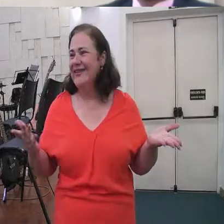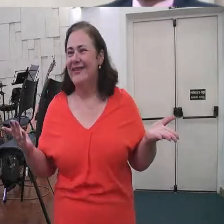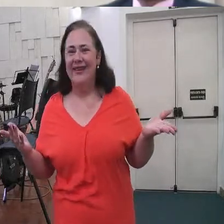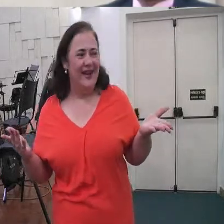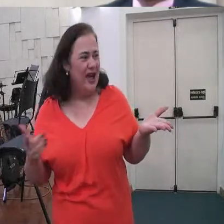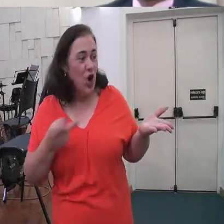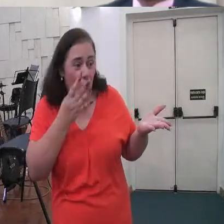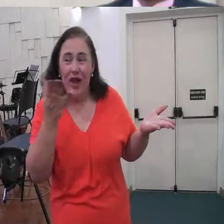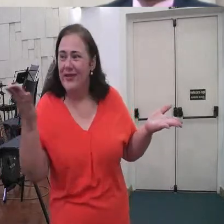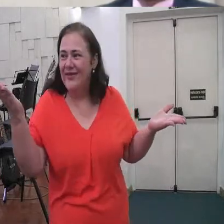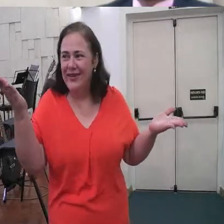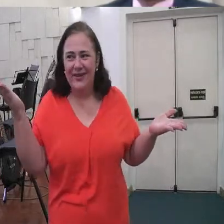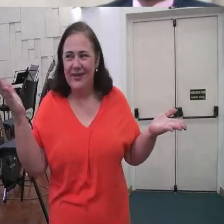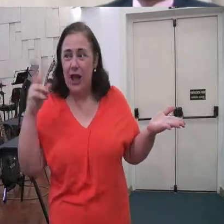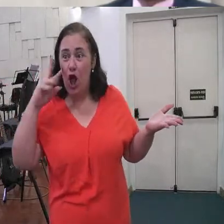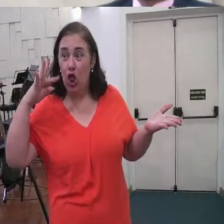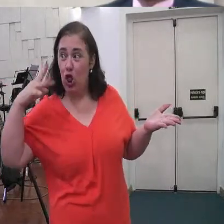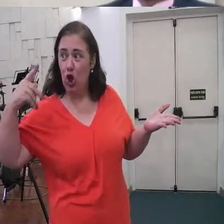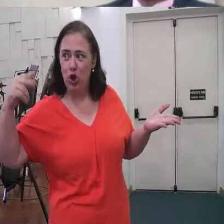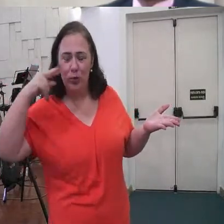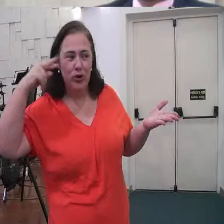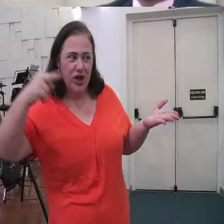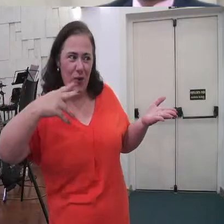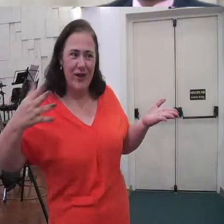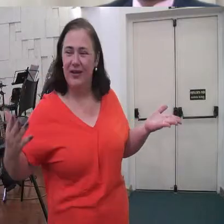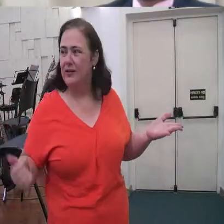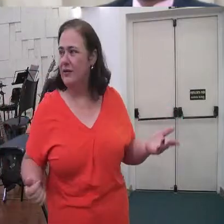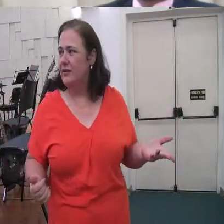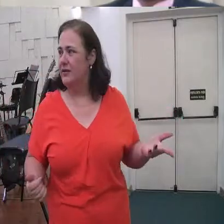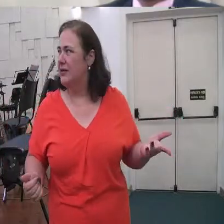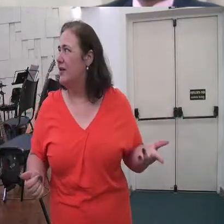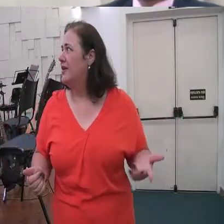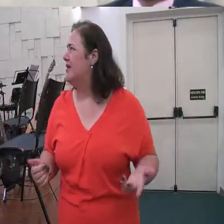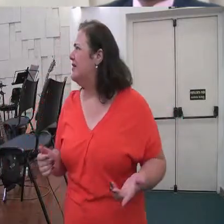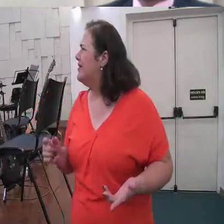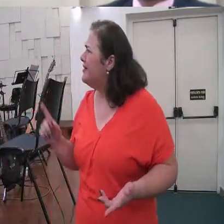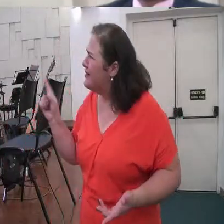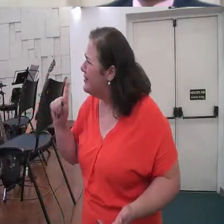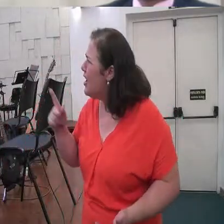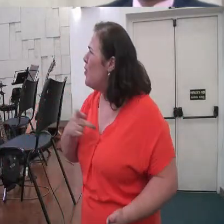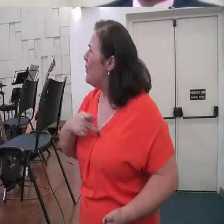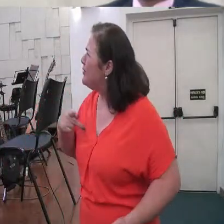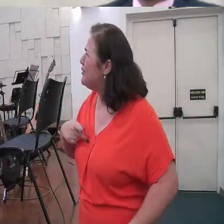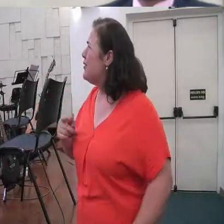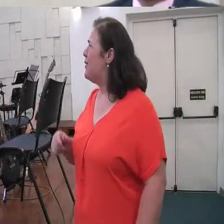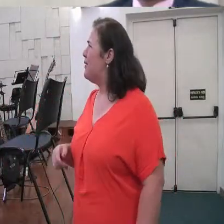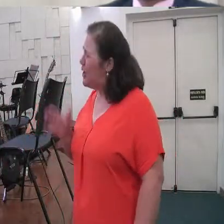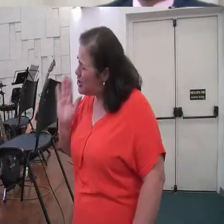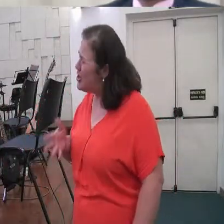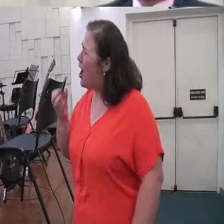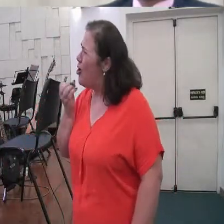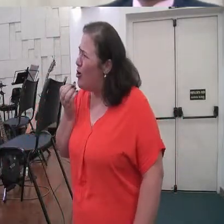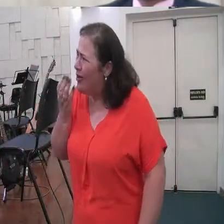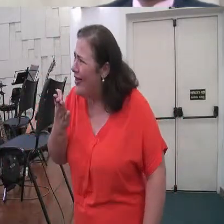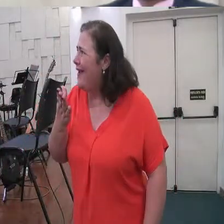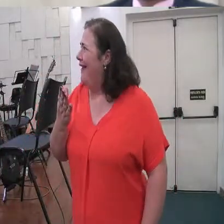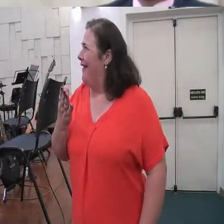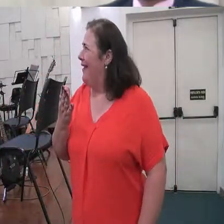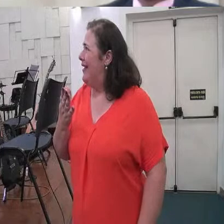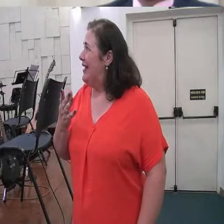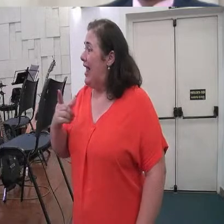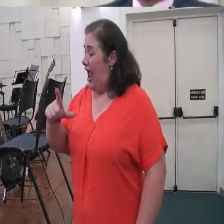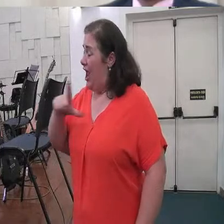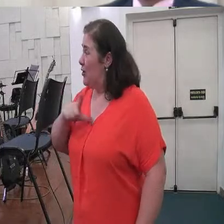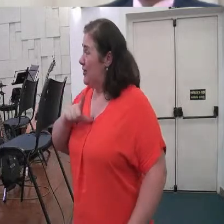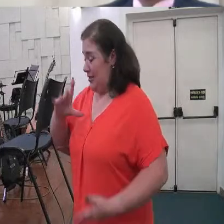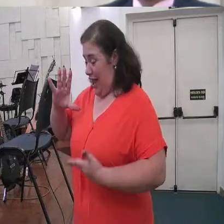Conta a bênção. É a fé pragmática. Ah, como há pessoas com